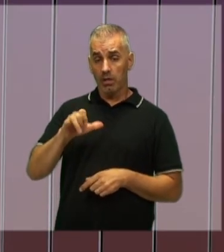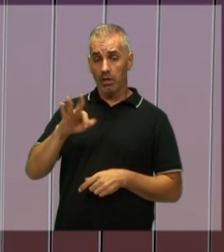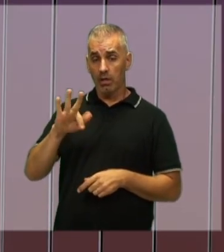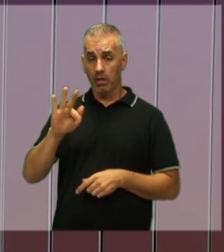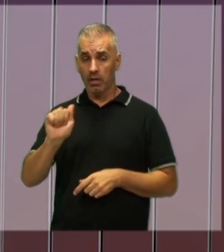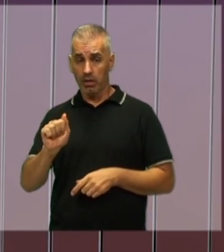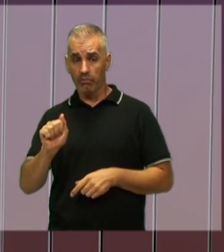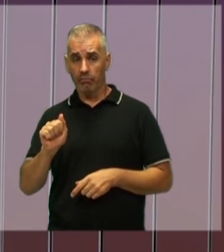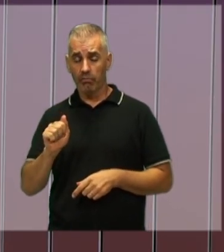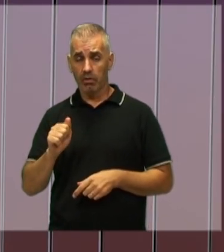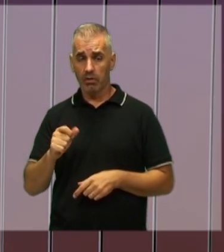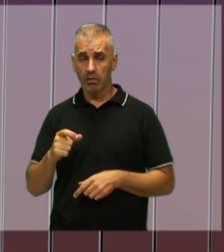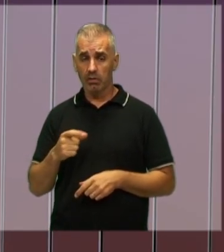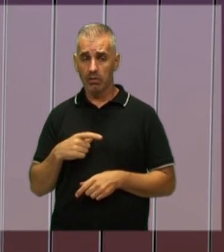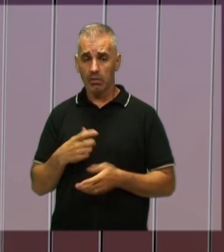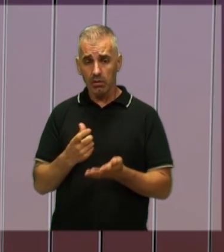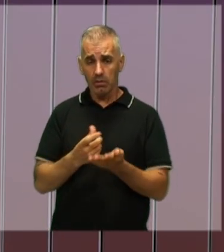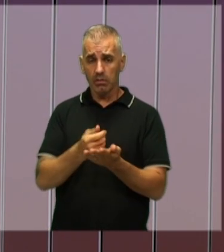patrocino